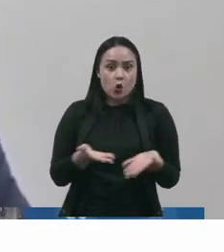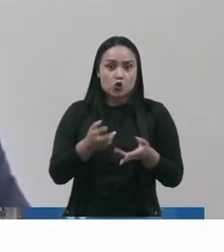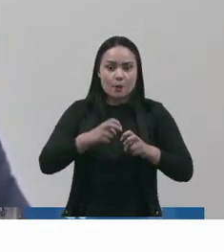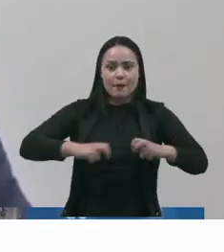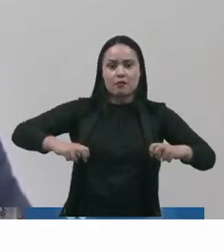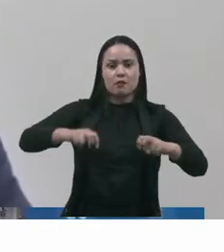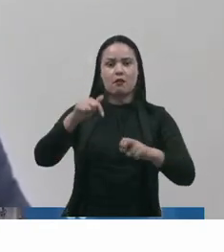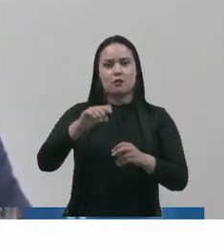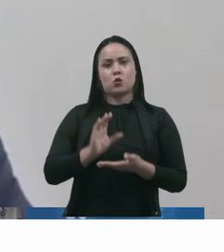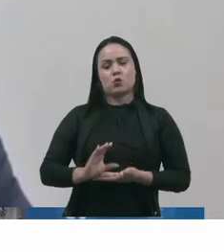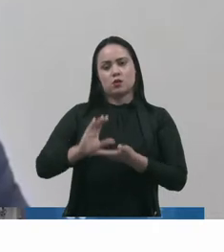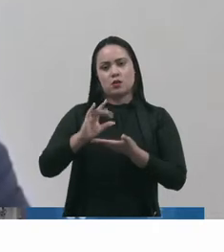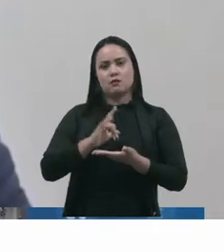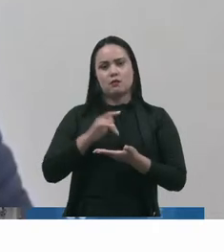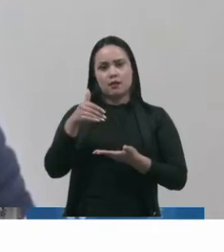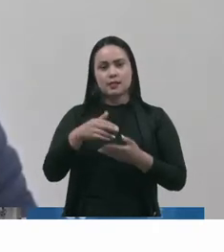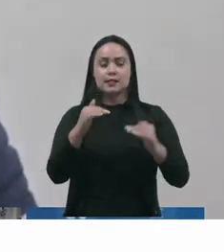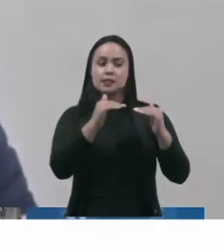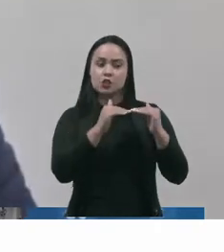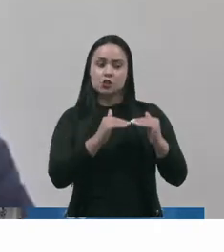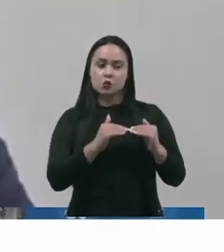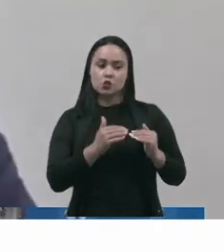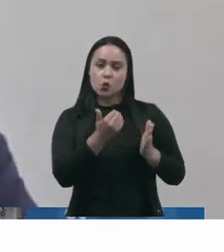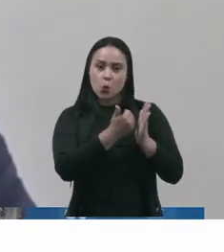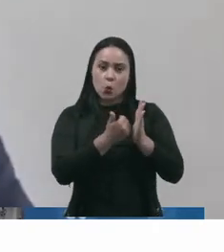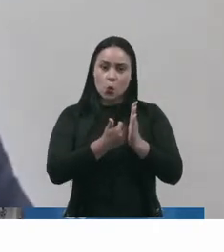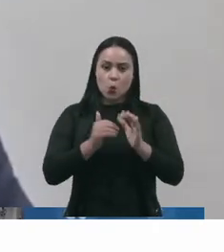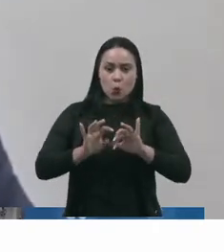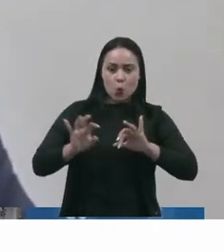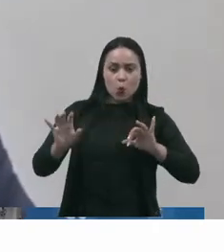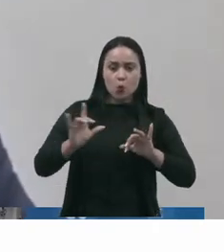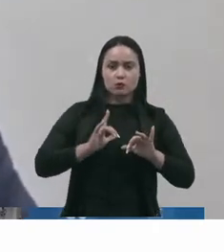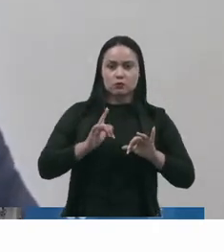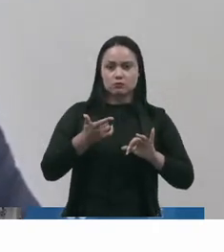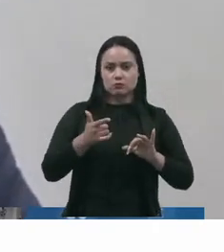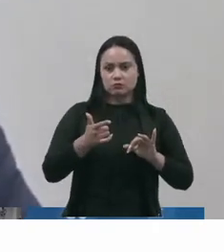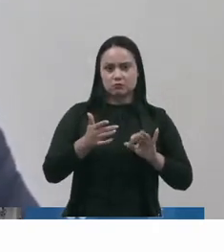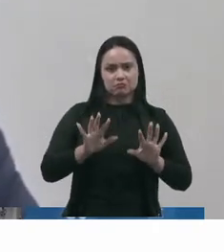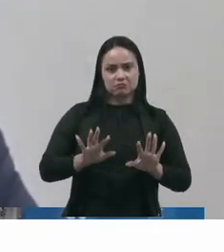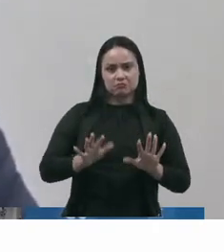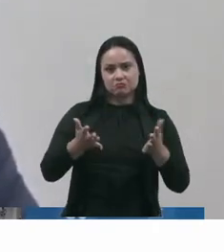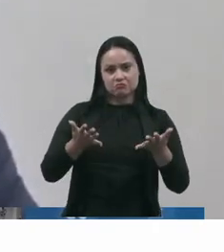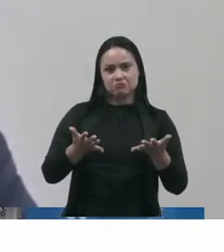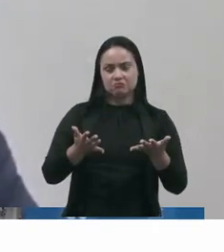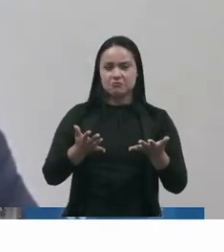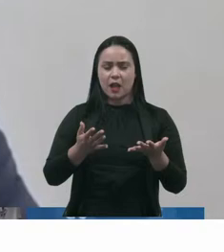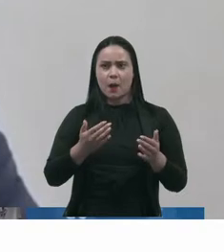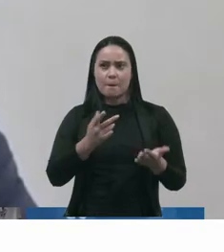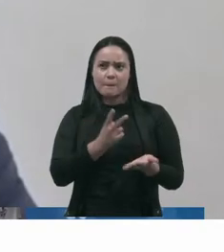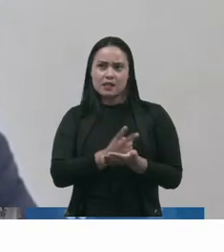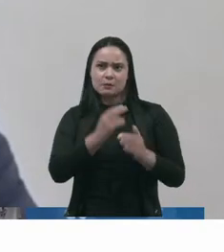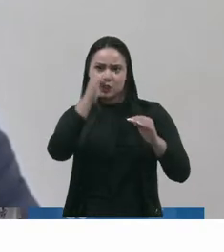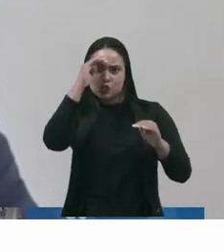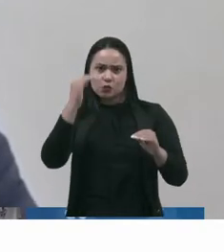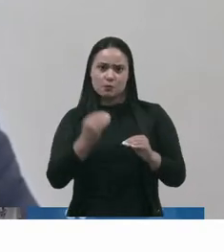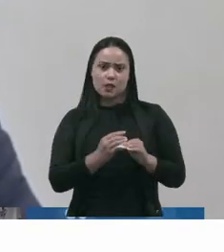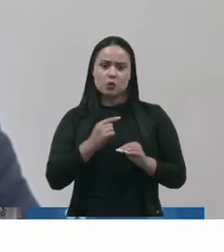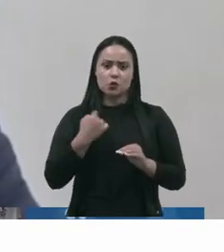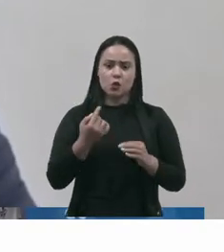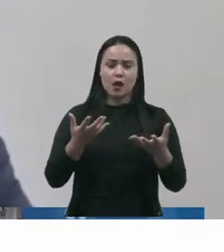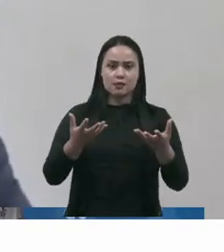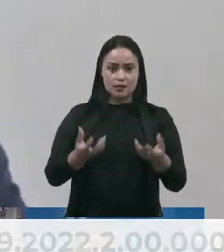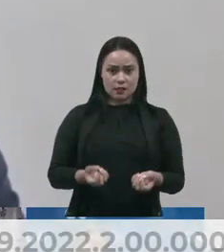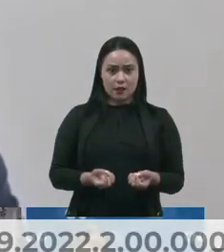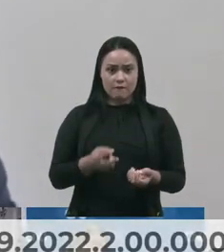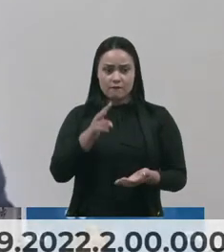desse conselho vem adotando no sentido de excluir os afastamentos não eventuais é o mesmo entendimento que nós adotamos